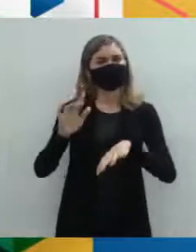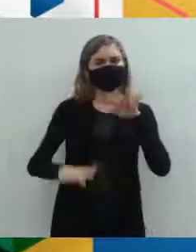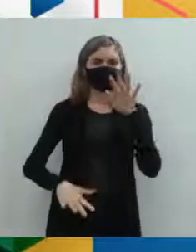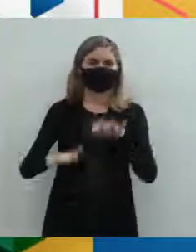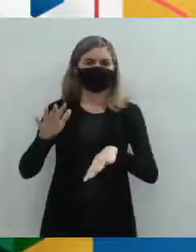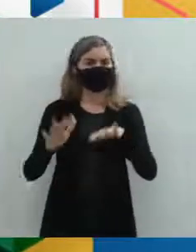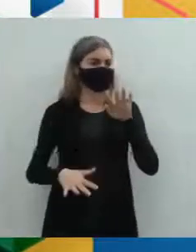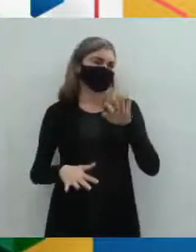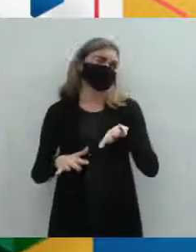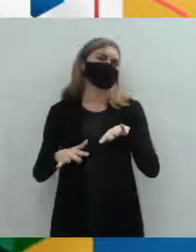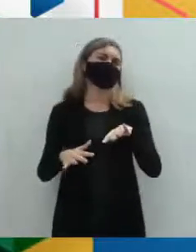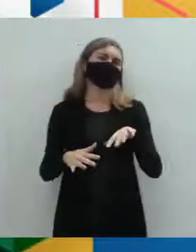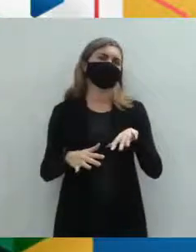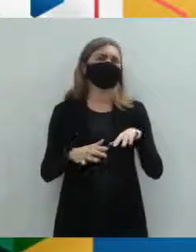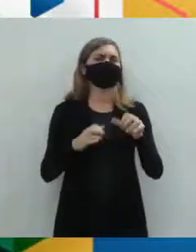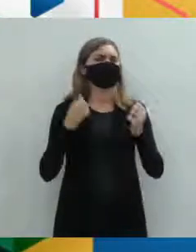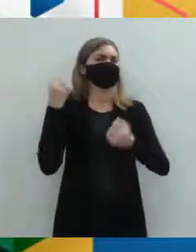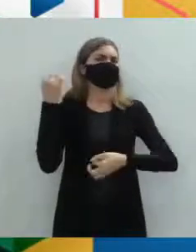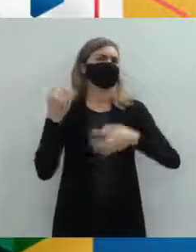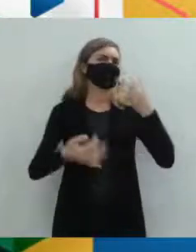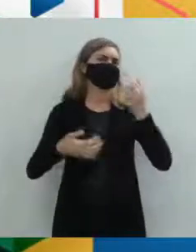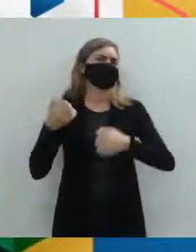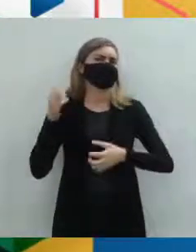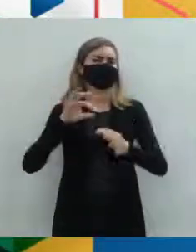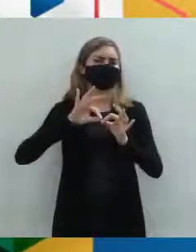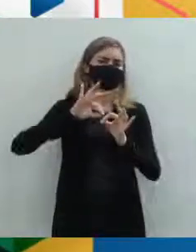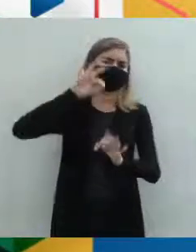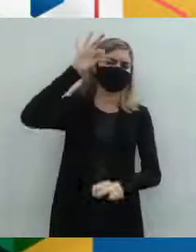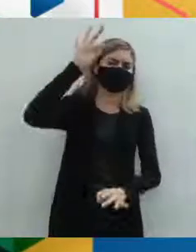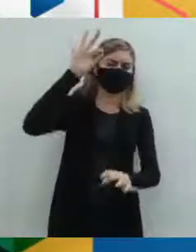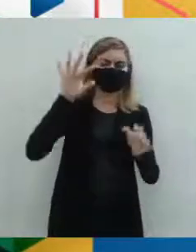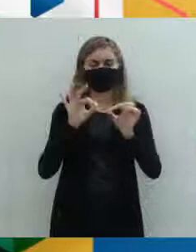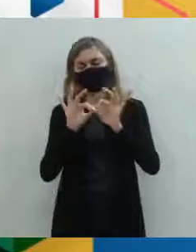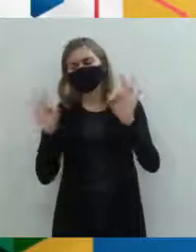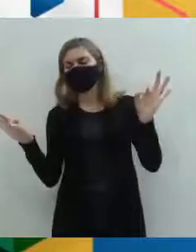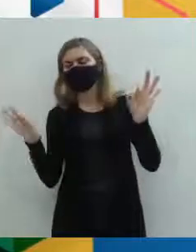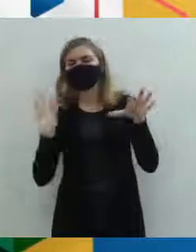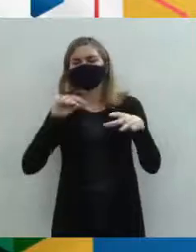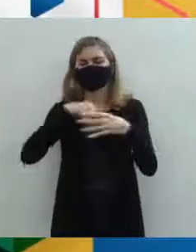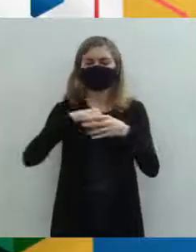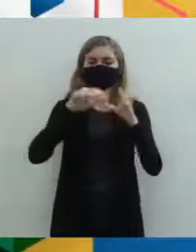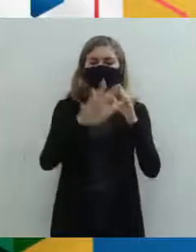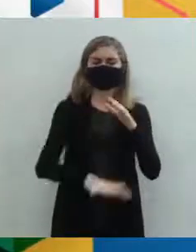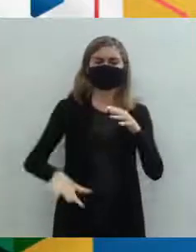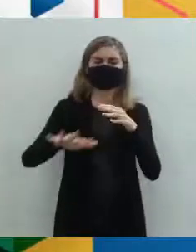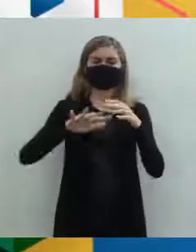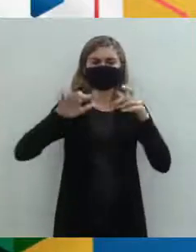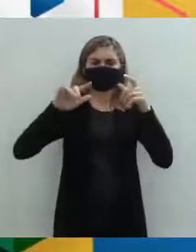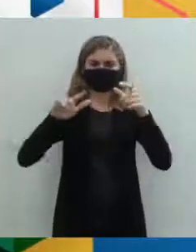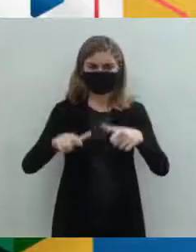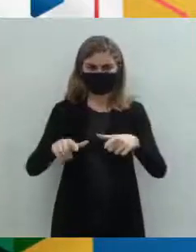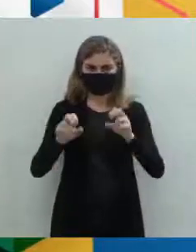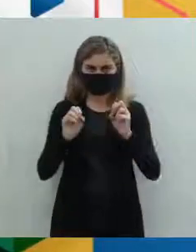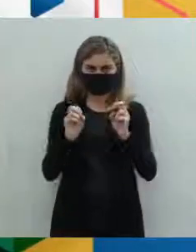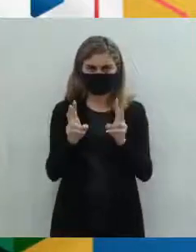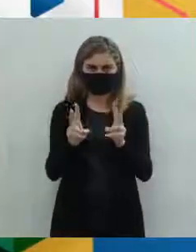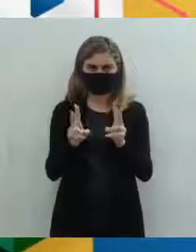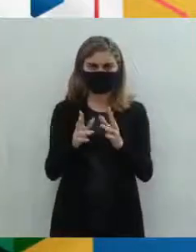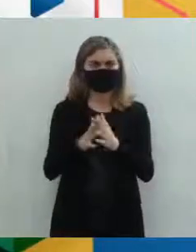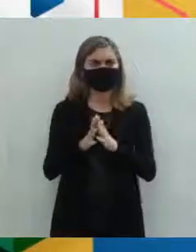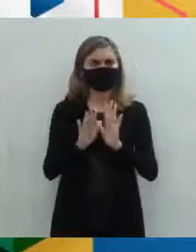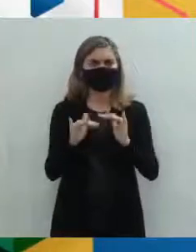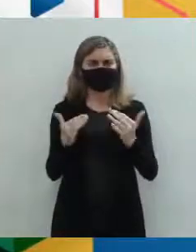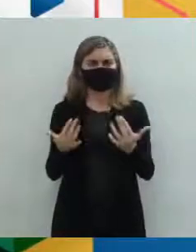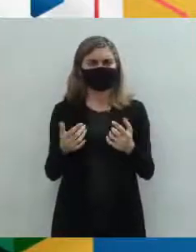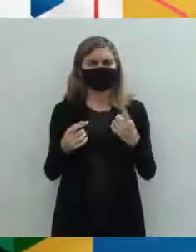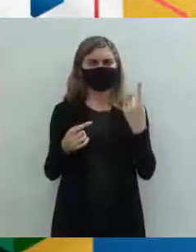possibilidade de mensurar, medir objetos dentro de um espaço, ok? Então,